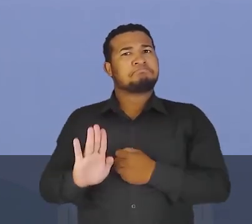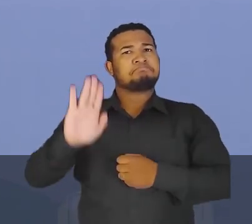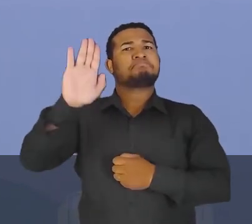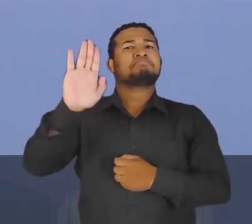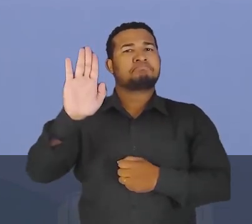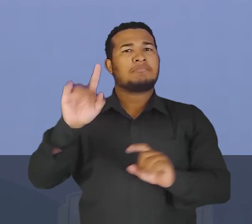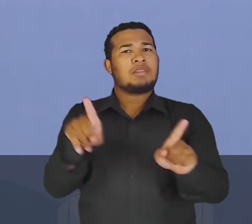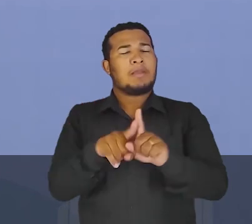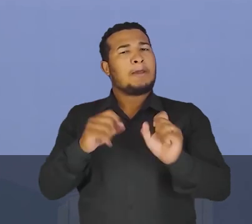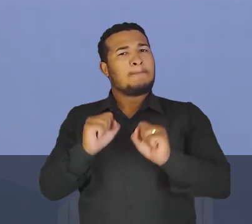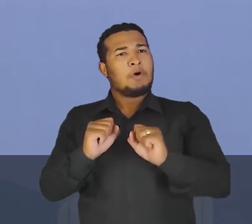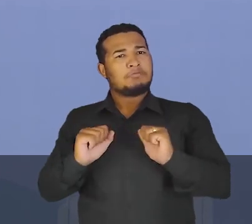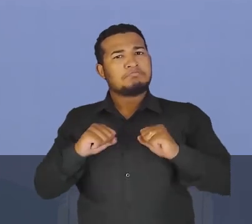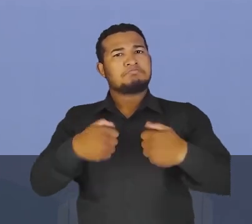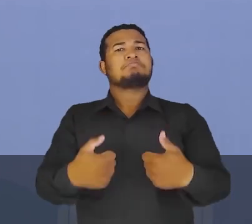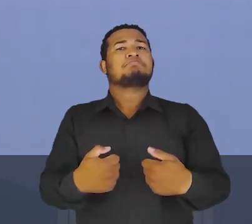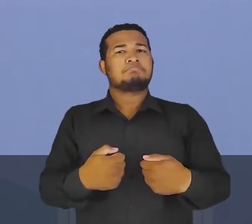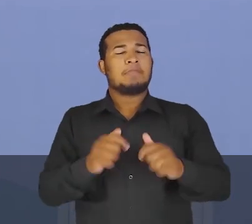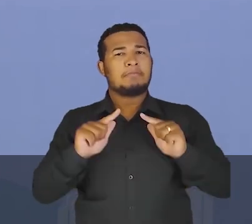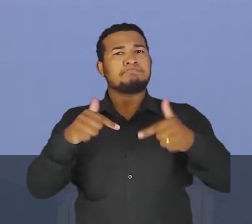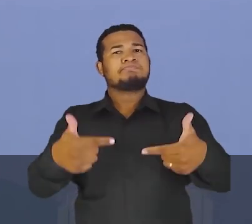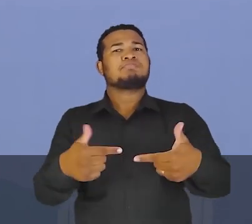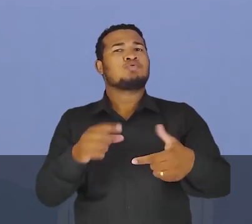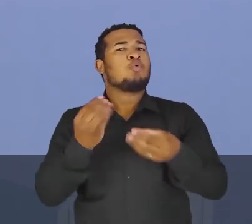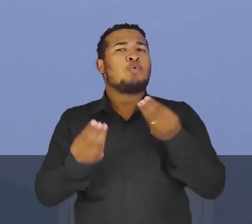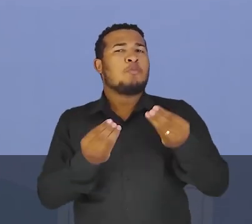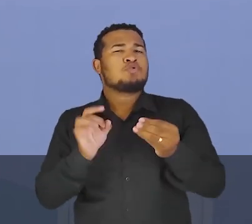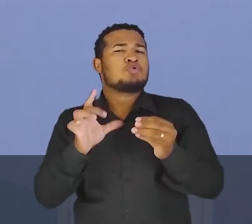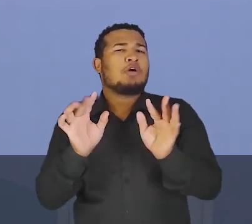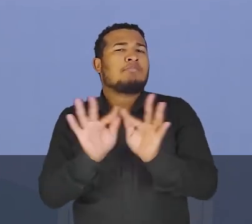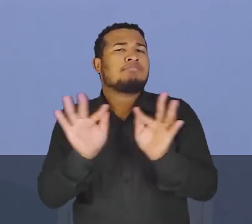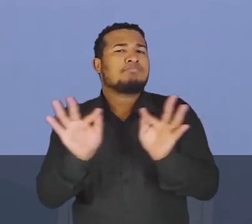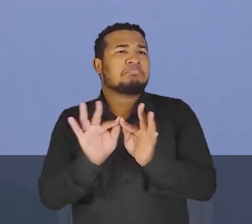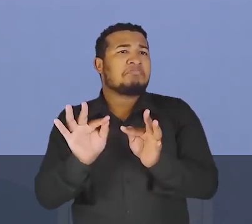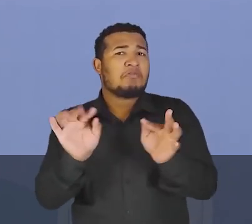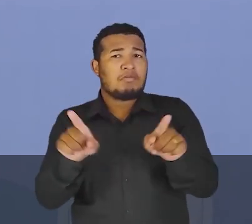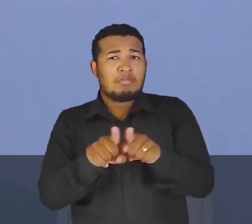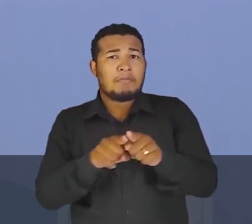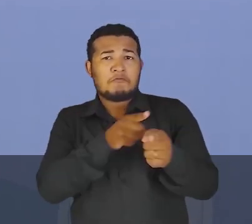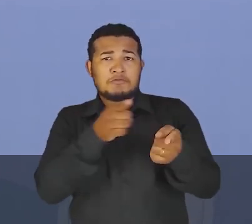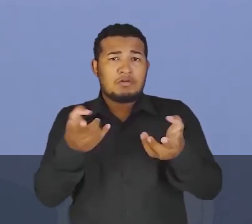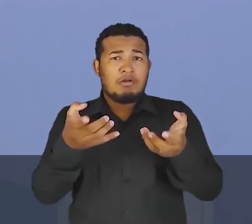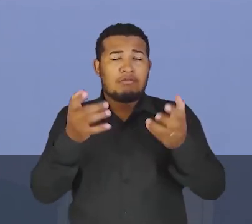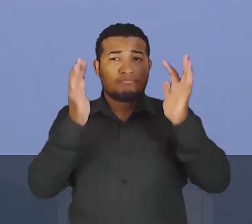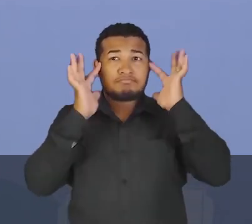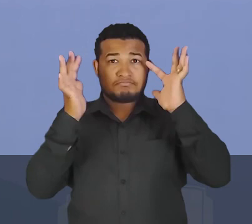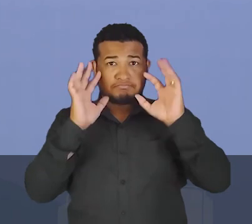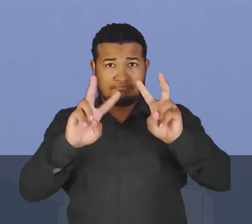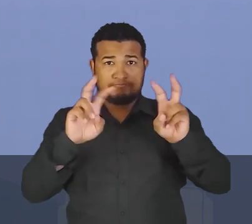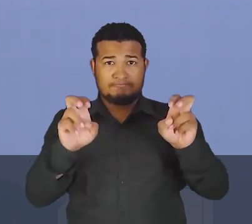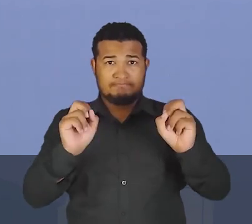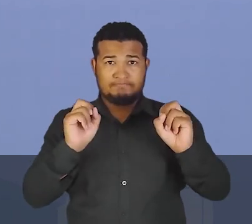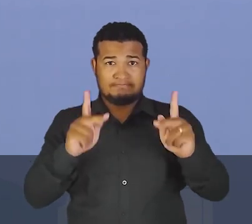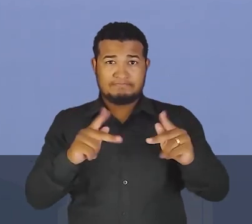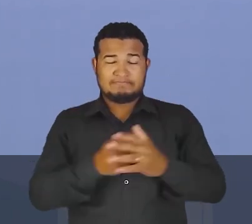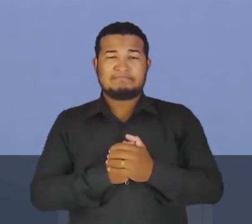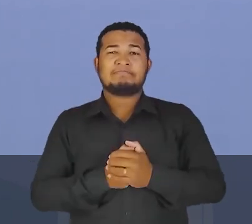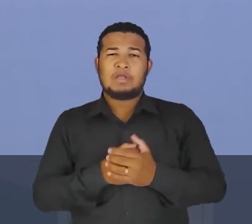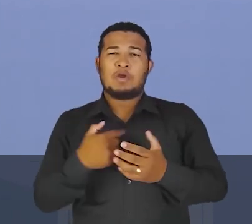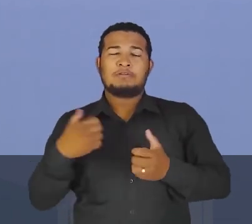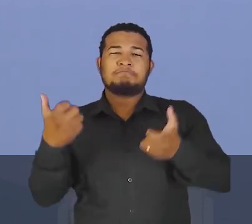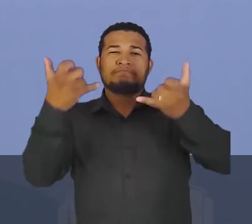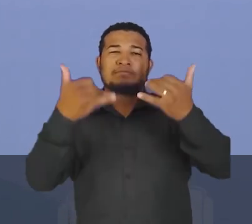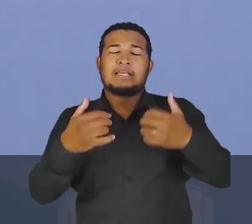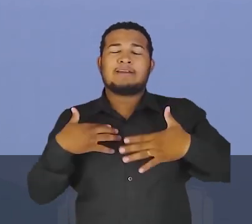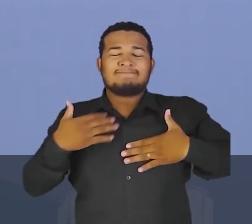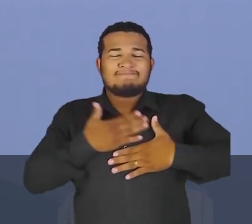e poder exercer esse papel político, apenas para que você também entenda essa questão. Tudo bem, gente? Quero dizer que foi um prazer